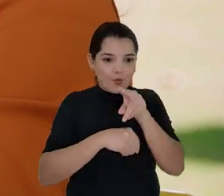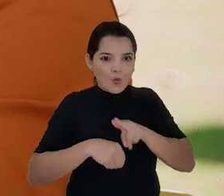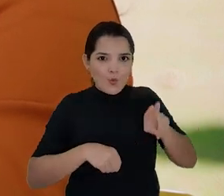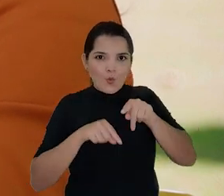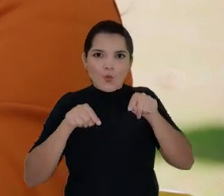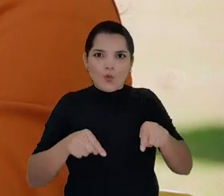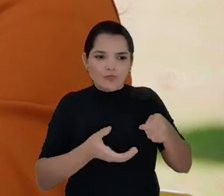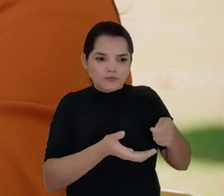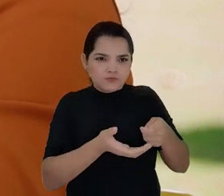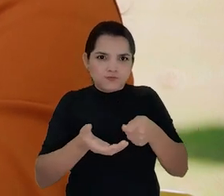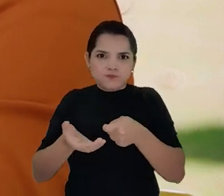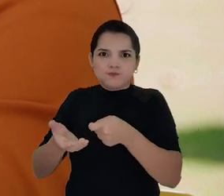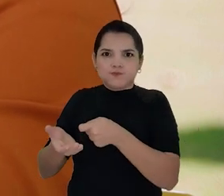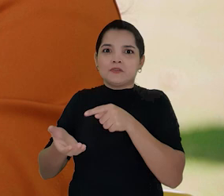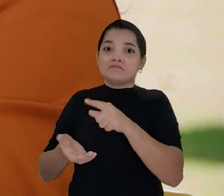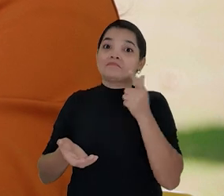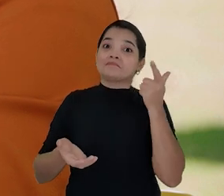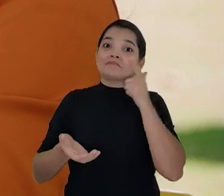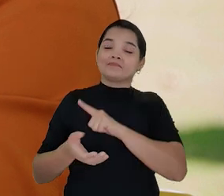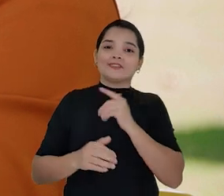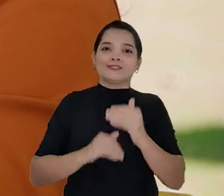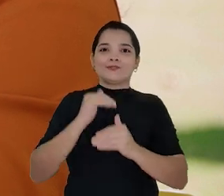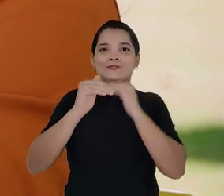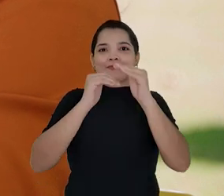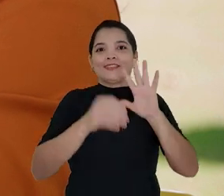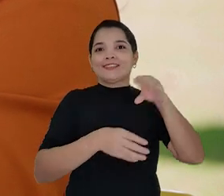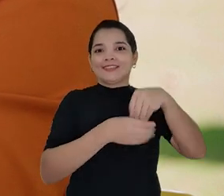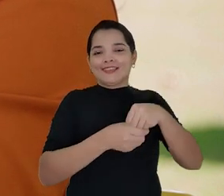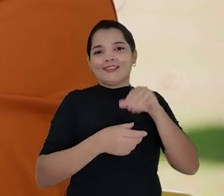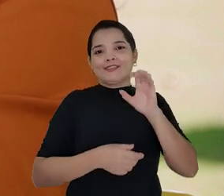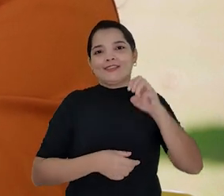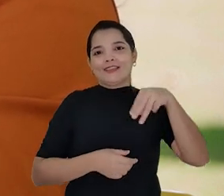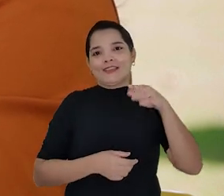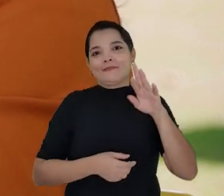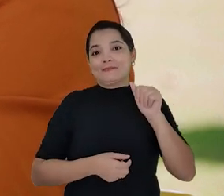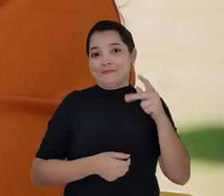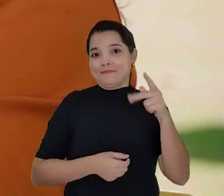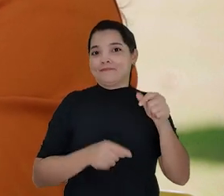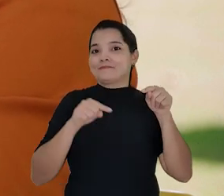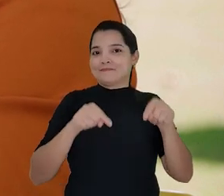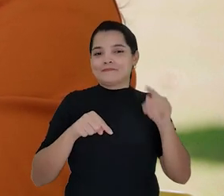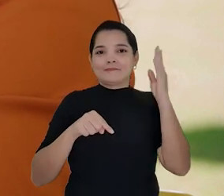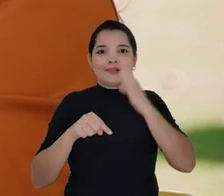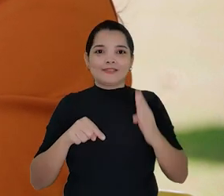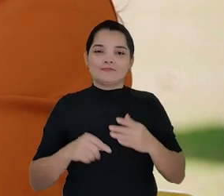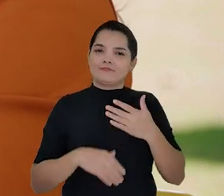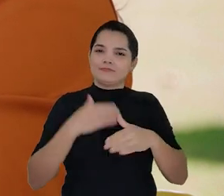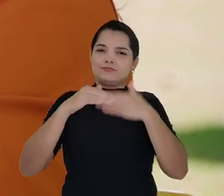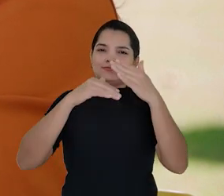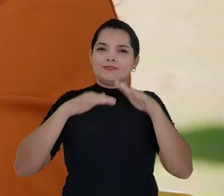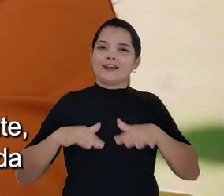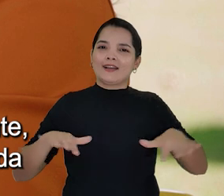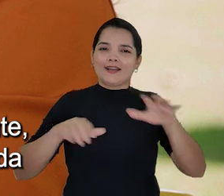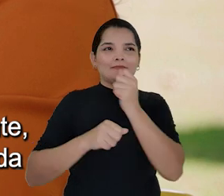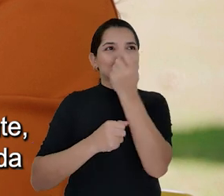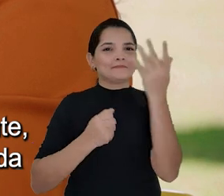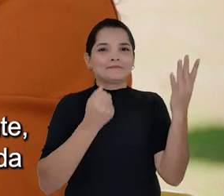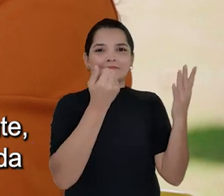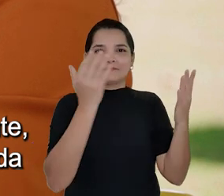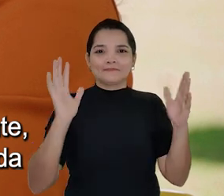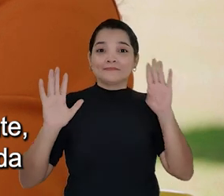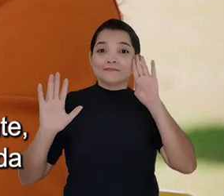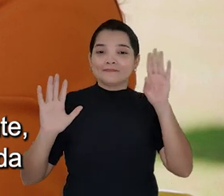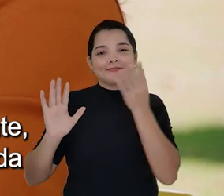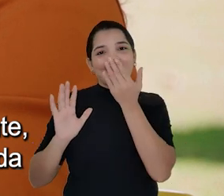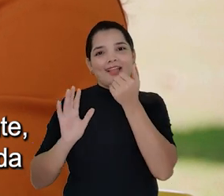todo o desenvolvimento de de ações que a Embrapa desenvolve no Brasil na área da do plantil né sobretudo de